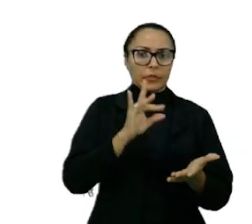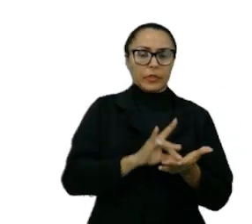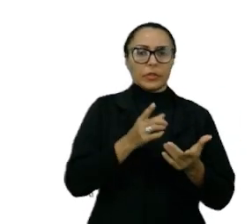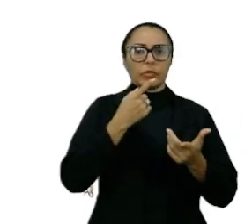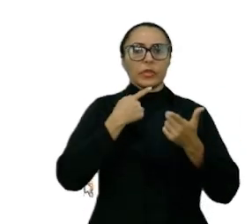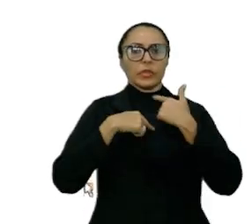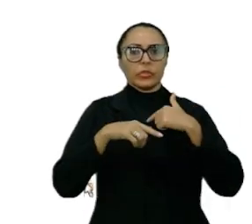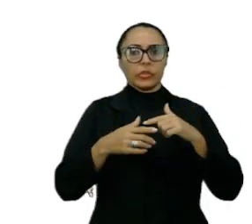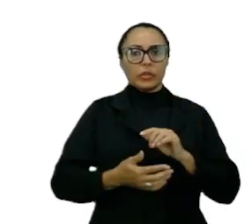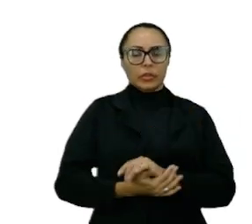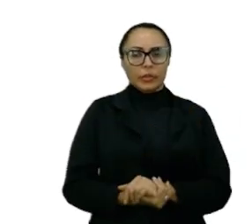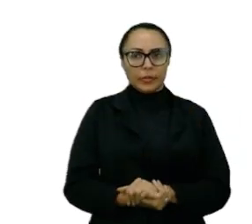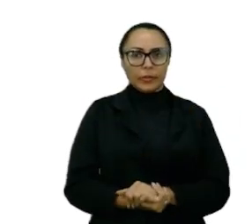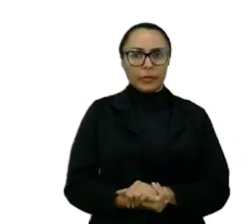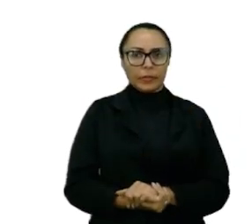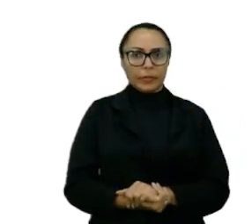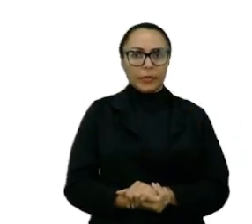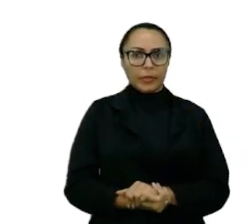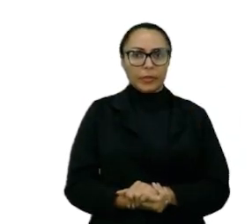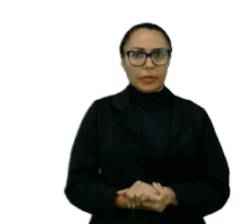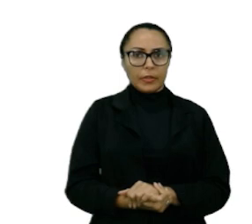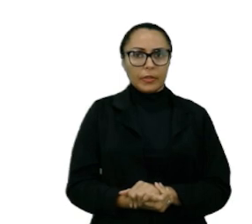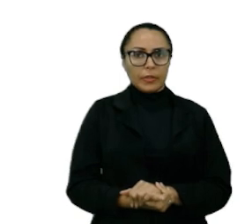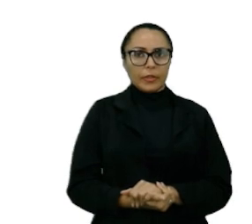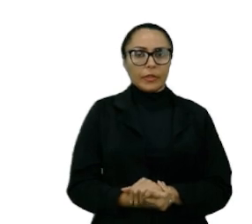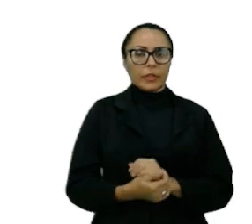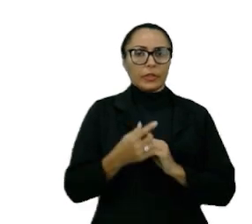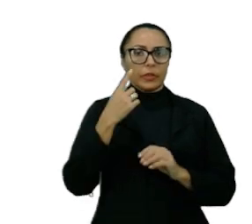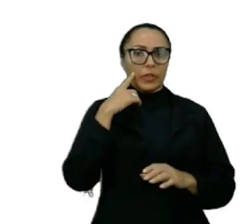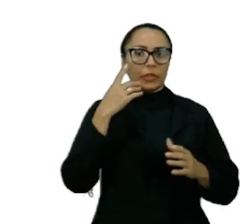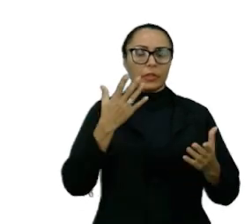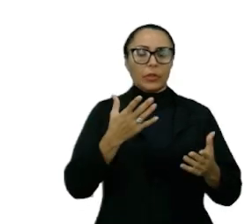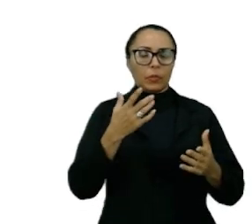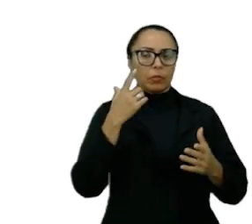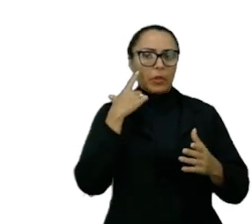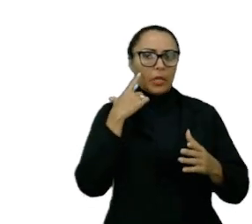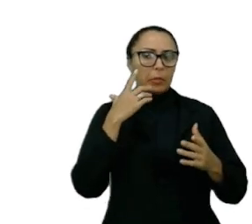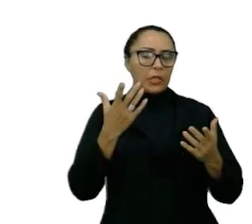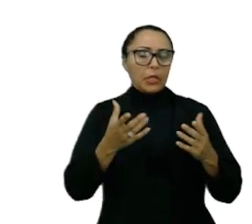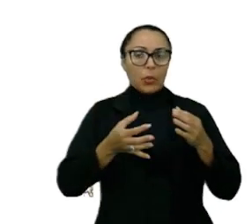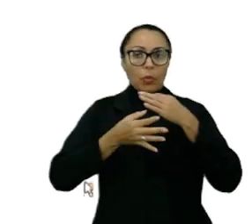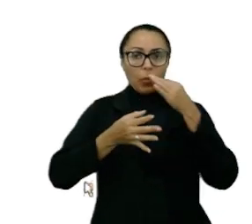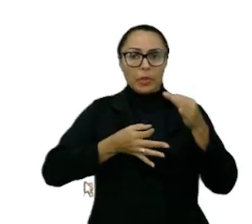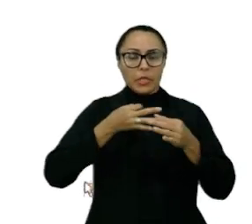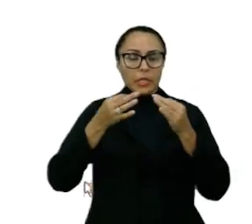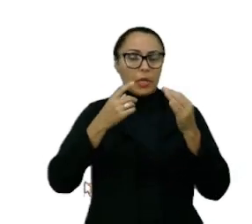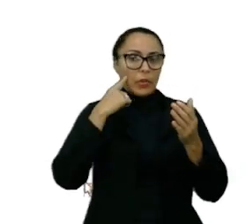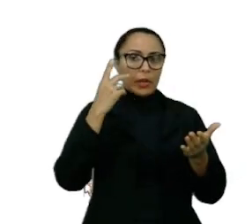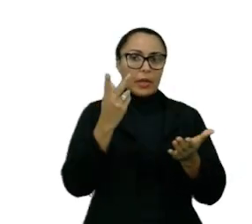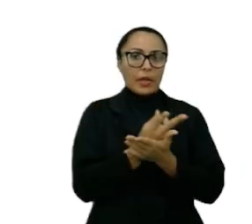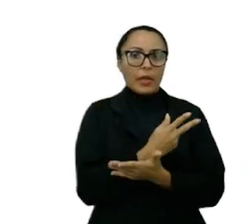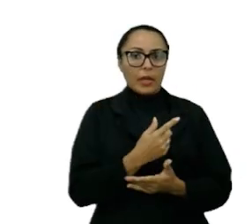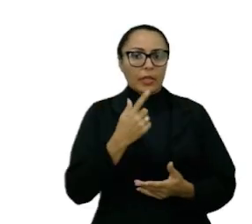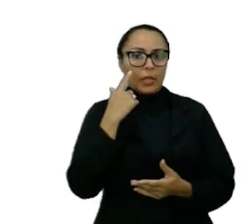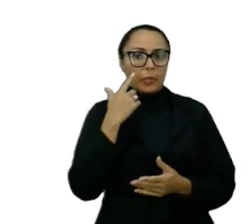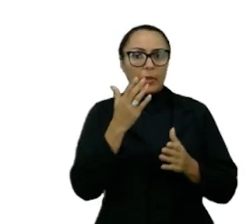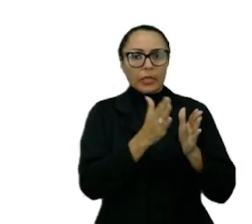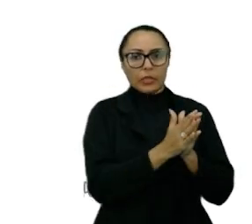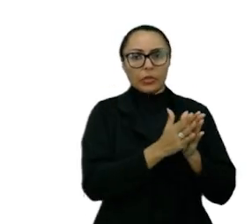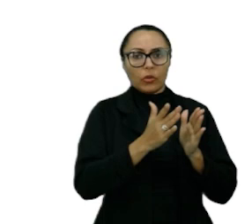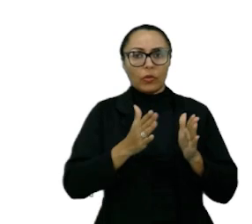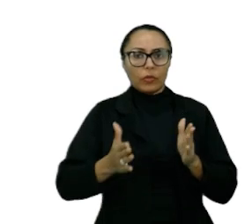desejada. E o erro a evitar é não emitir uma opinião equivocada acerca das